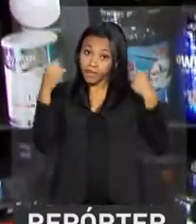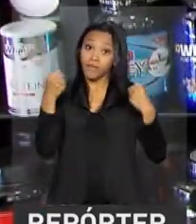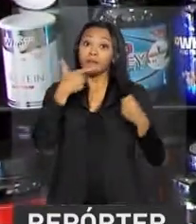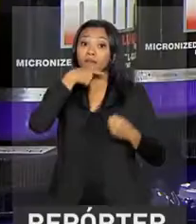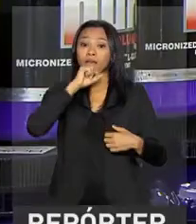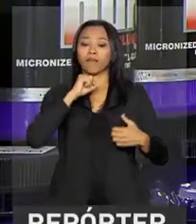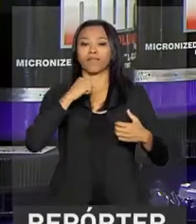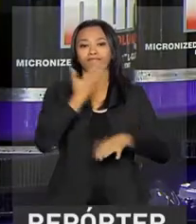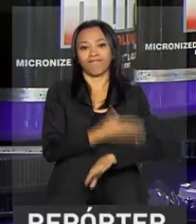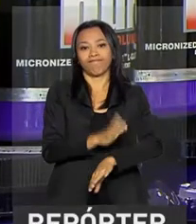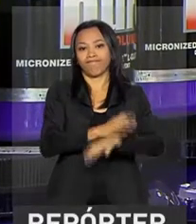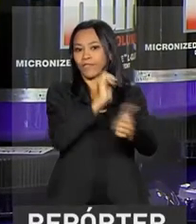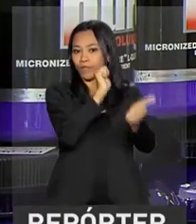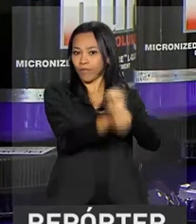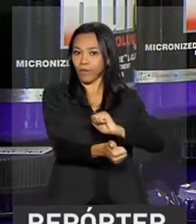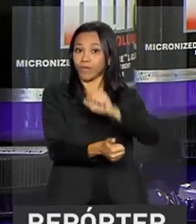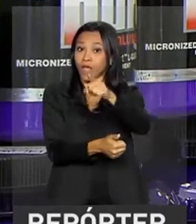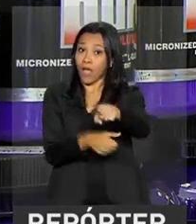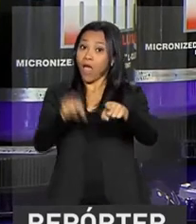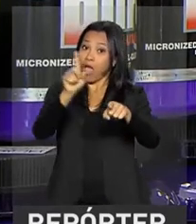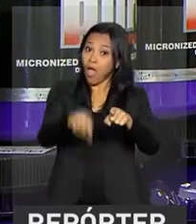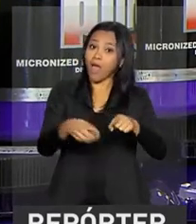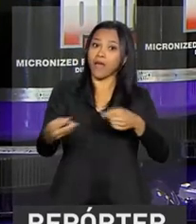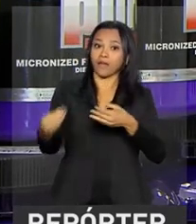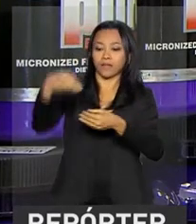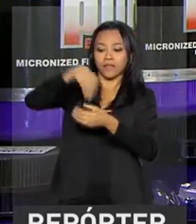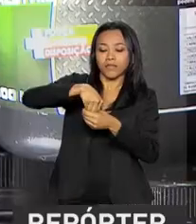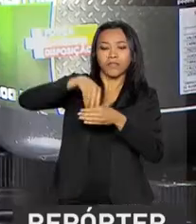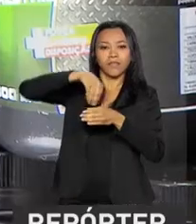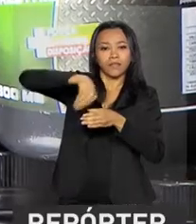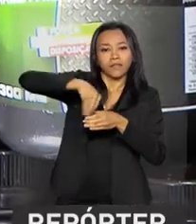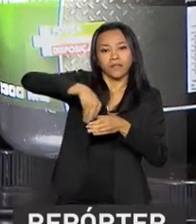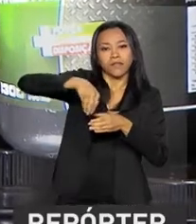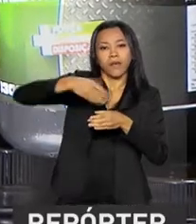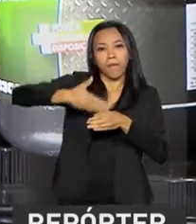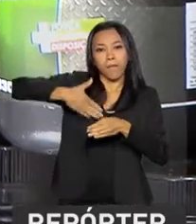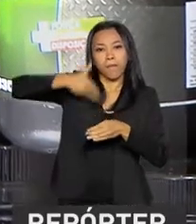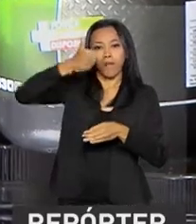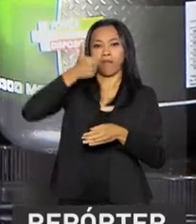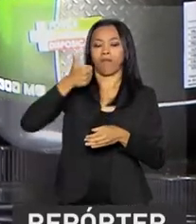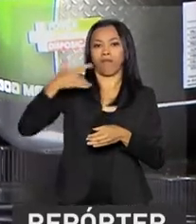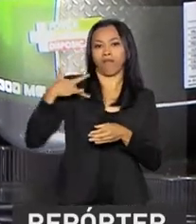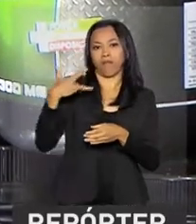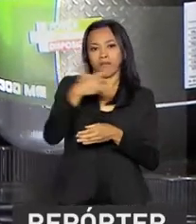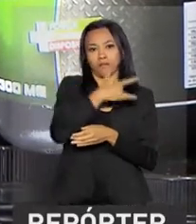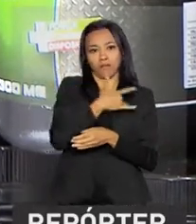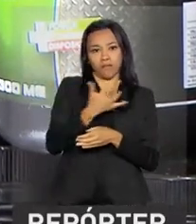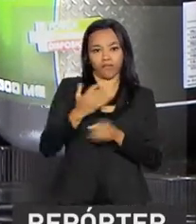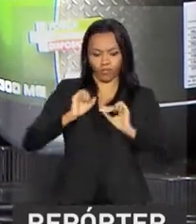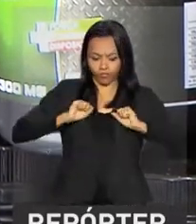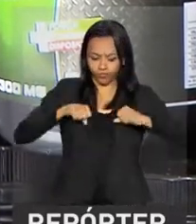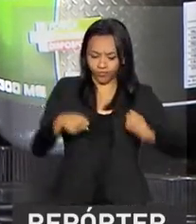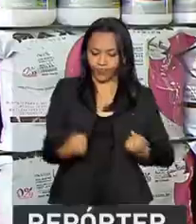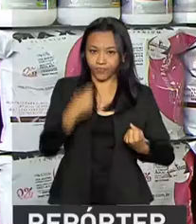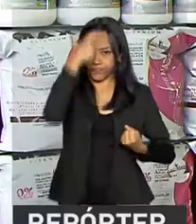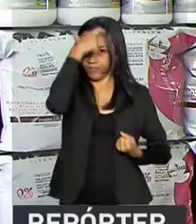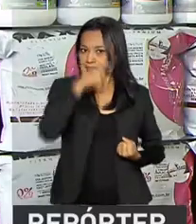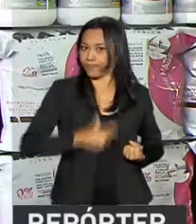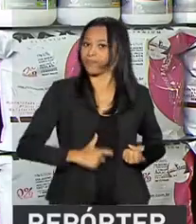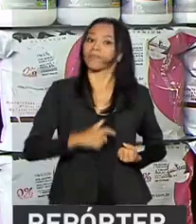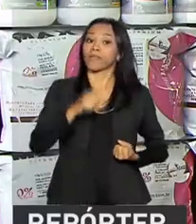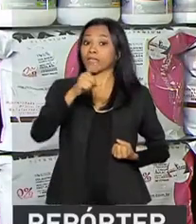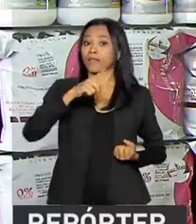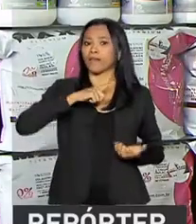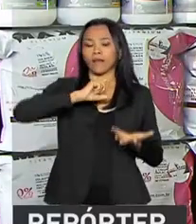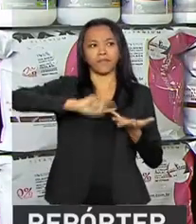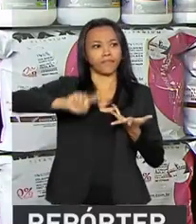esportes são substâncias que prometem melhorar o desempenho ea saúde o mercado tem muitas opções para atender os